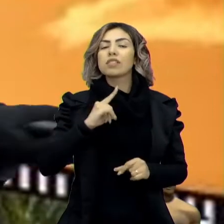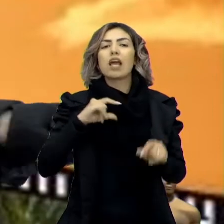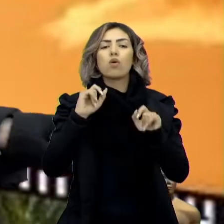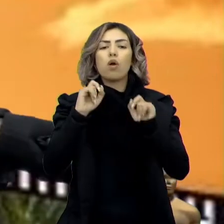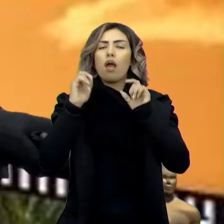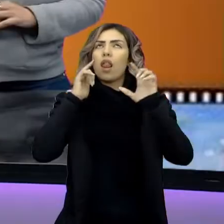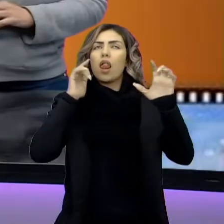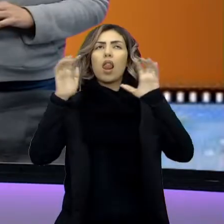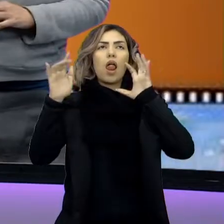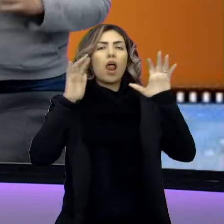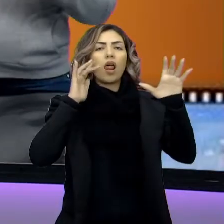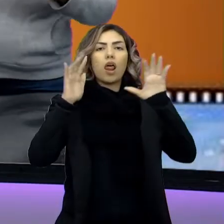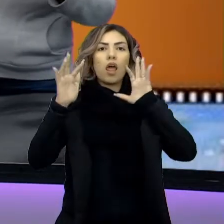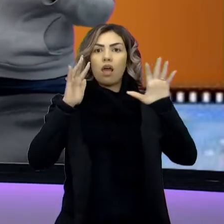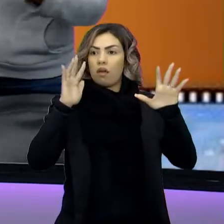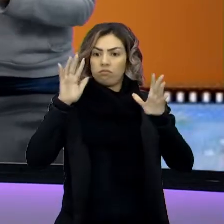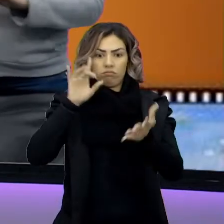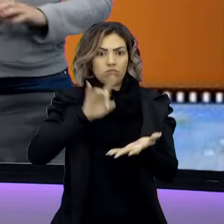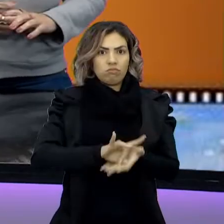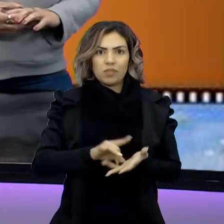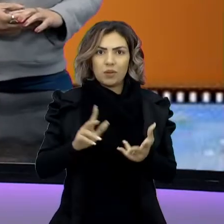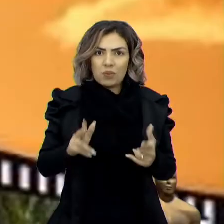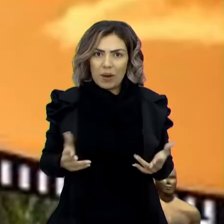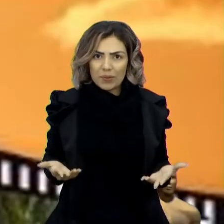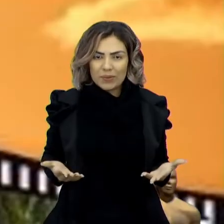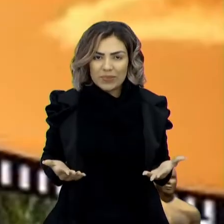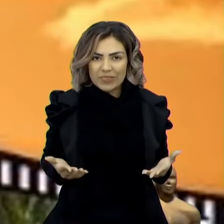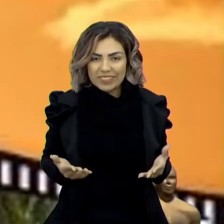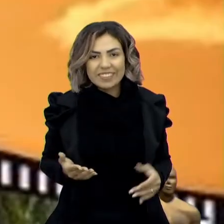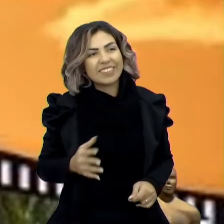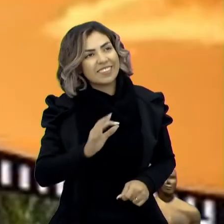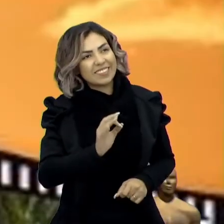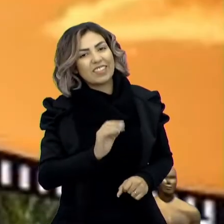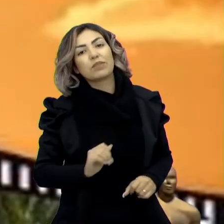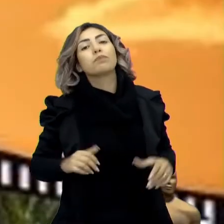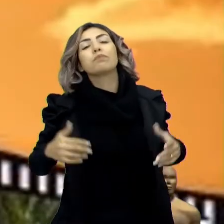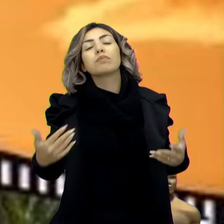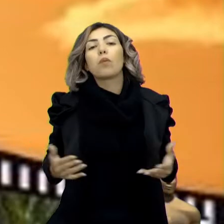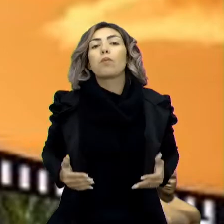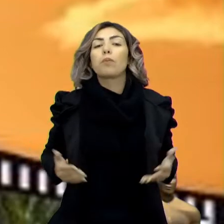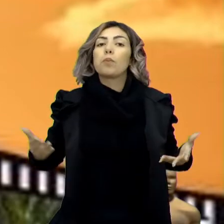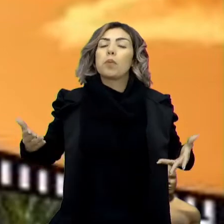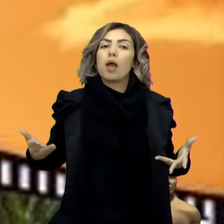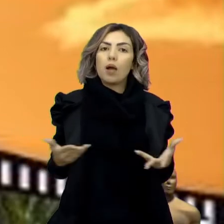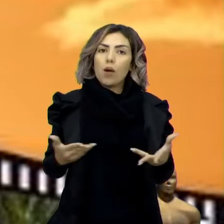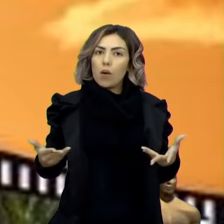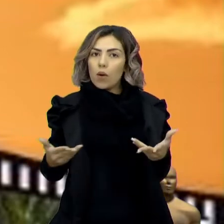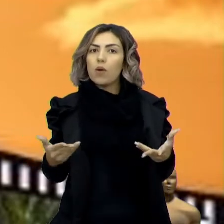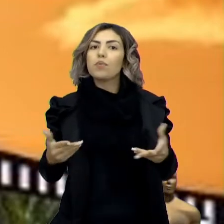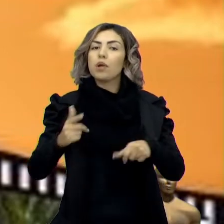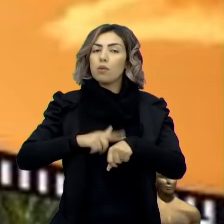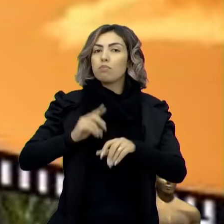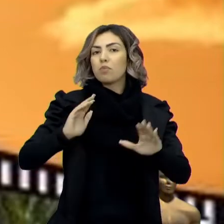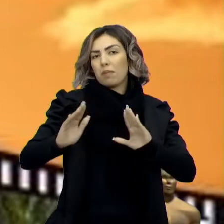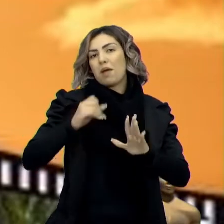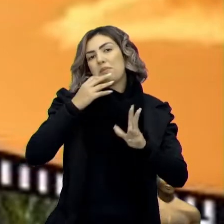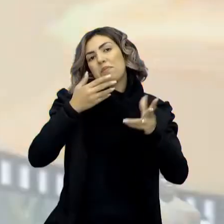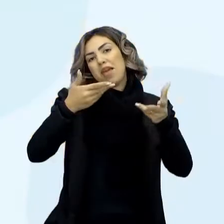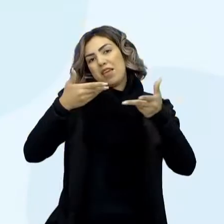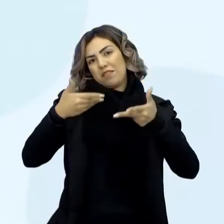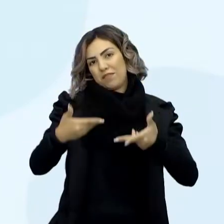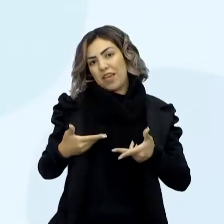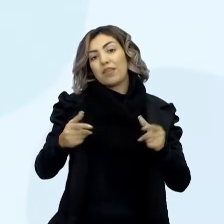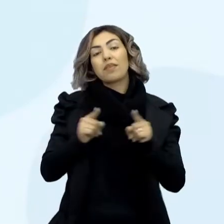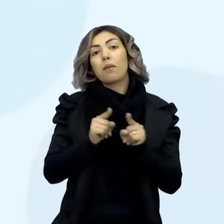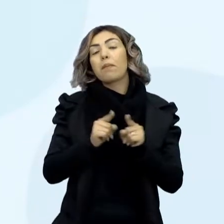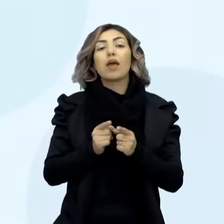então mostra a realidade, né, professora Fernanda? É isso. Exatamente. Então, turma, depois do nosso momento Seja Bem-vindo, temos aí na tela